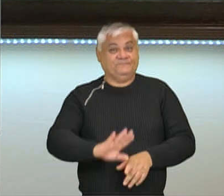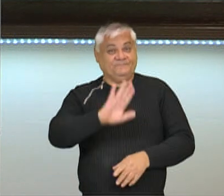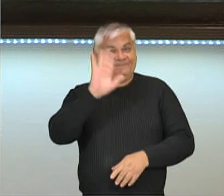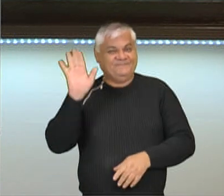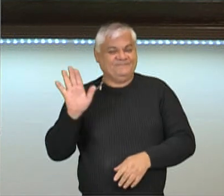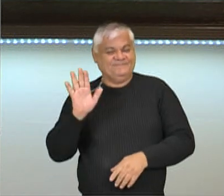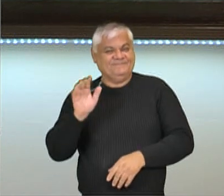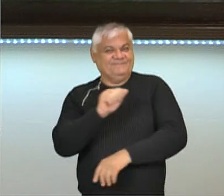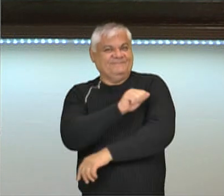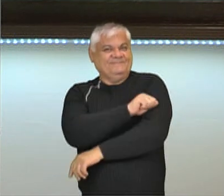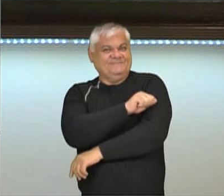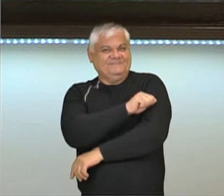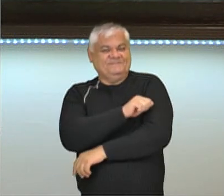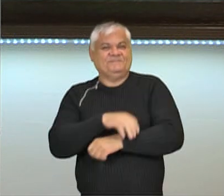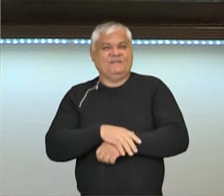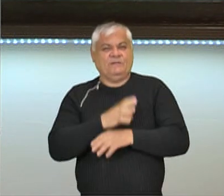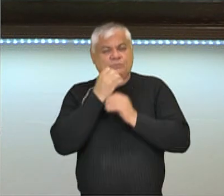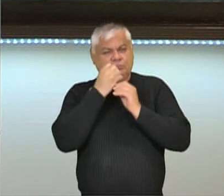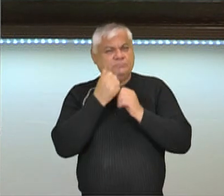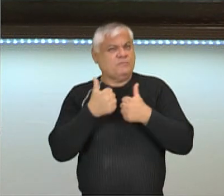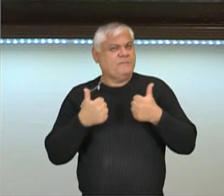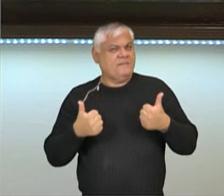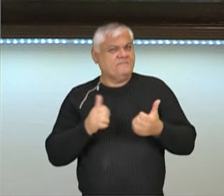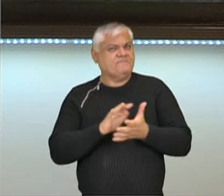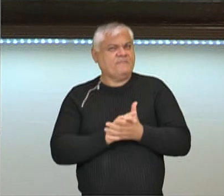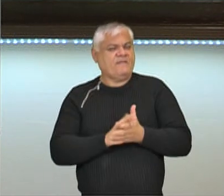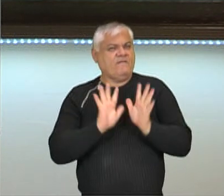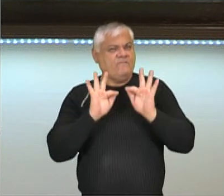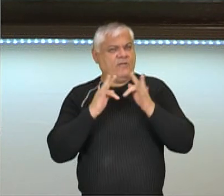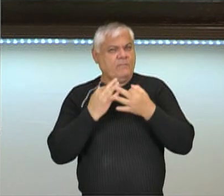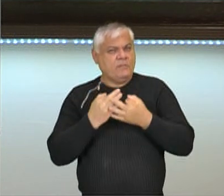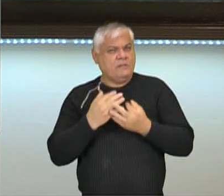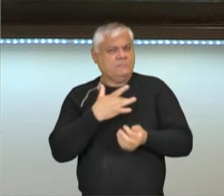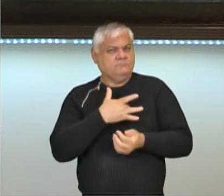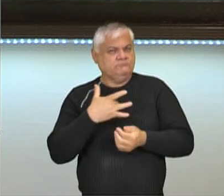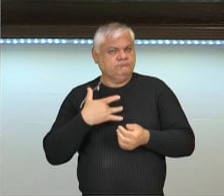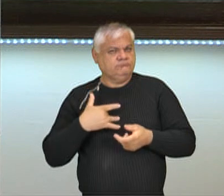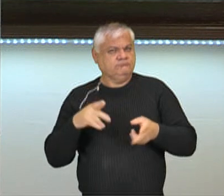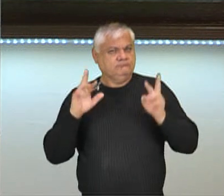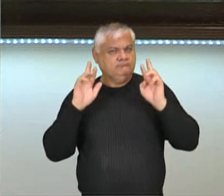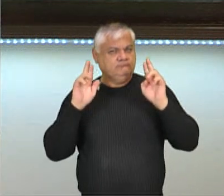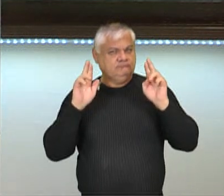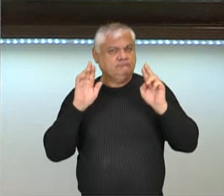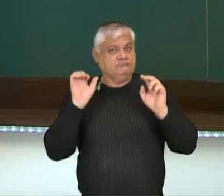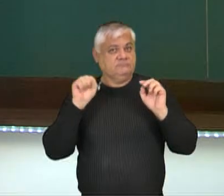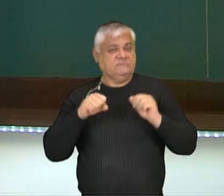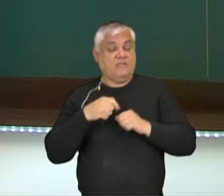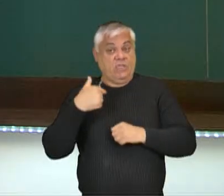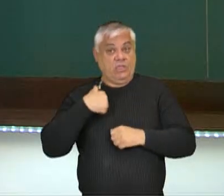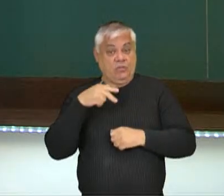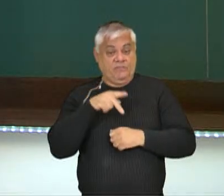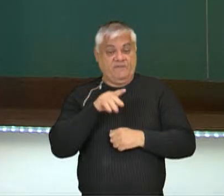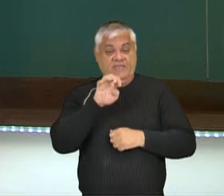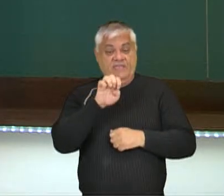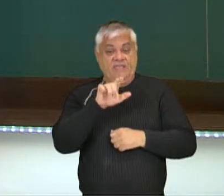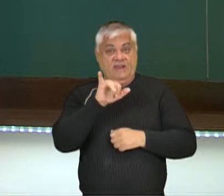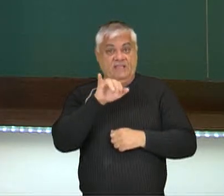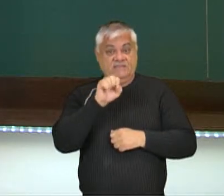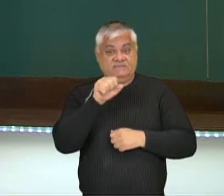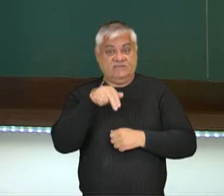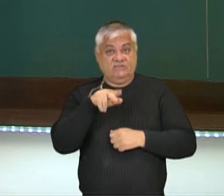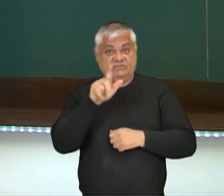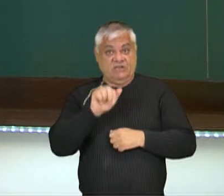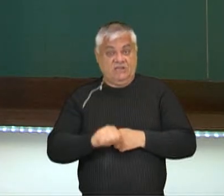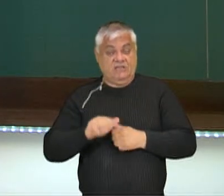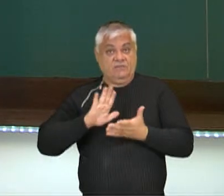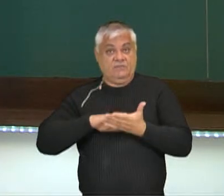Olá, queridos alunos! Tudo bem com você, com a sua família? Eu espero que sim. Eu, professora Elisângela, estou aqui